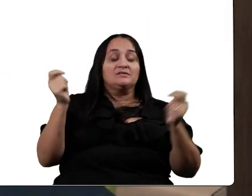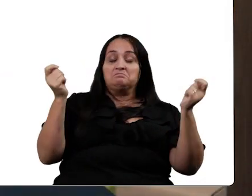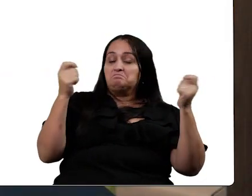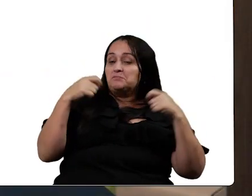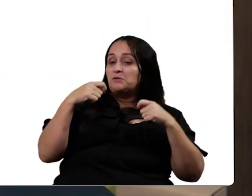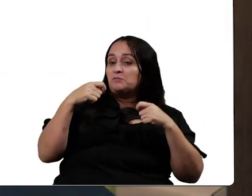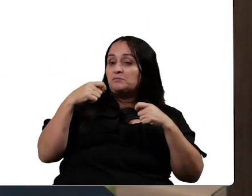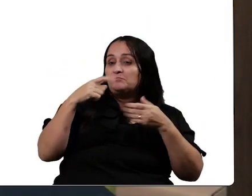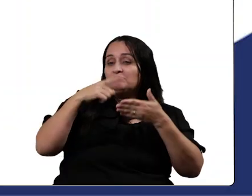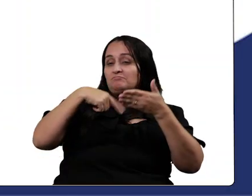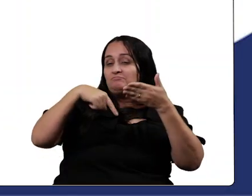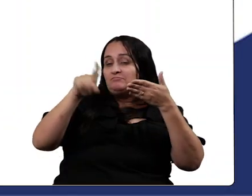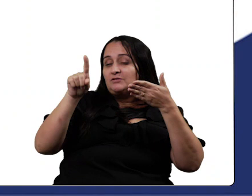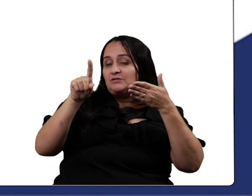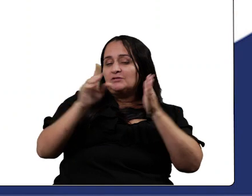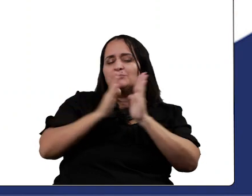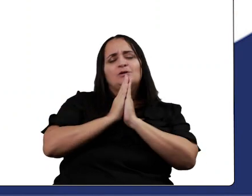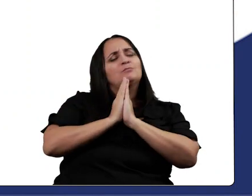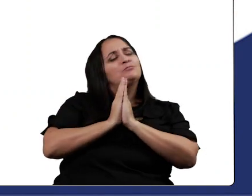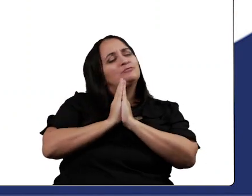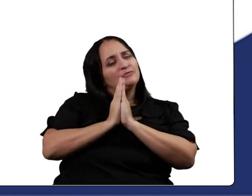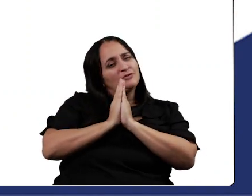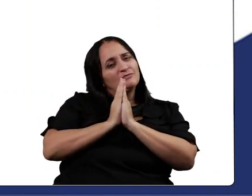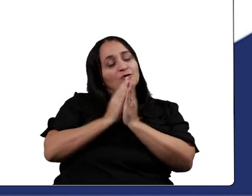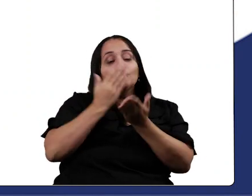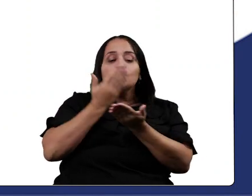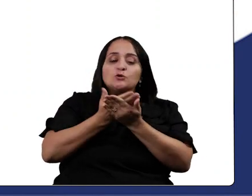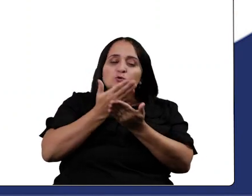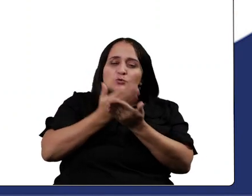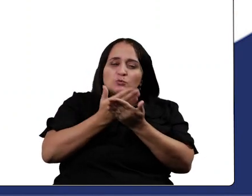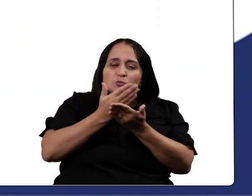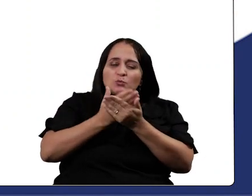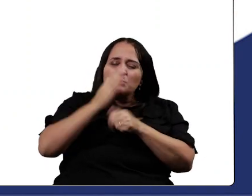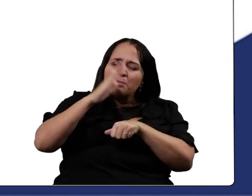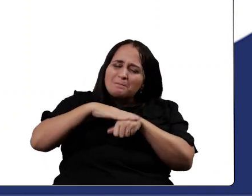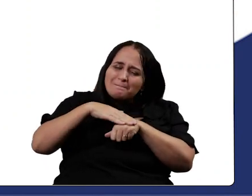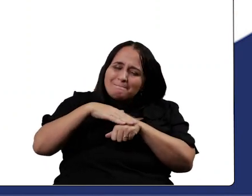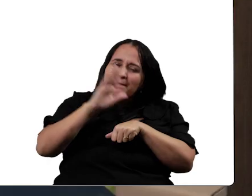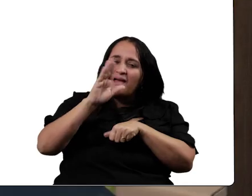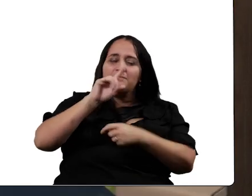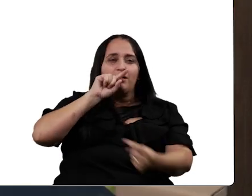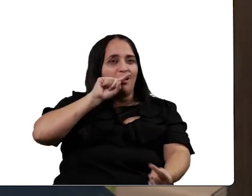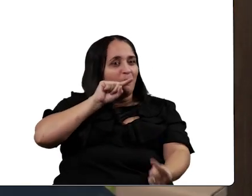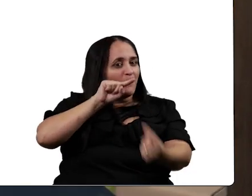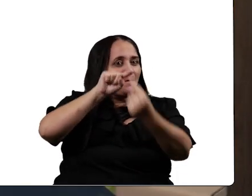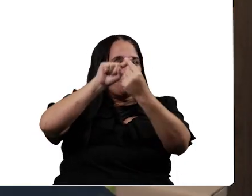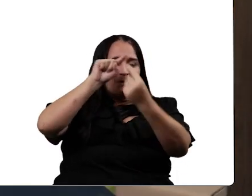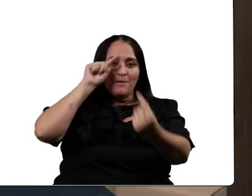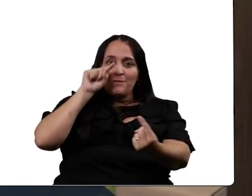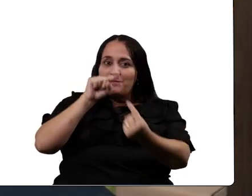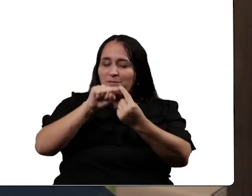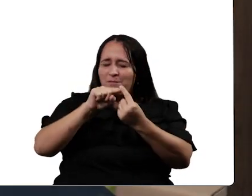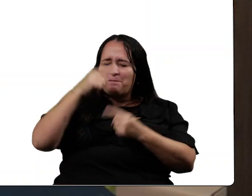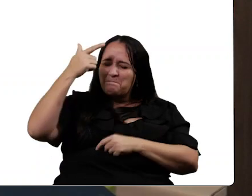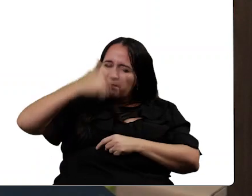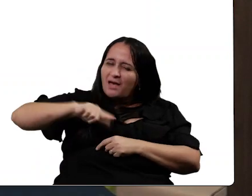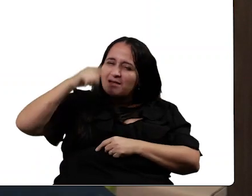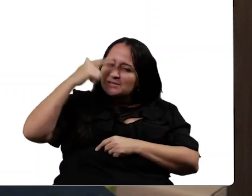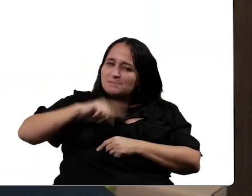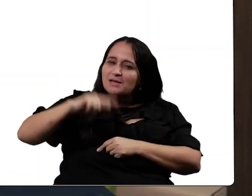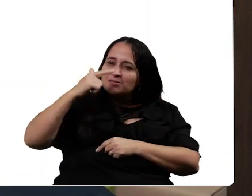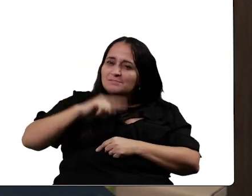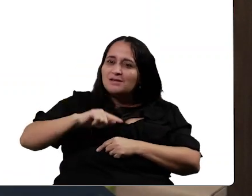de acerto, mas eu vou te pedir, estude mais para acertar o alvo, tá bom? Quanto mais você estuda, mais